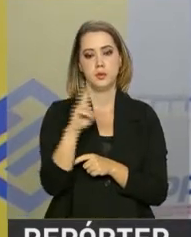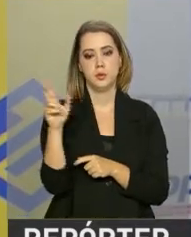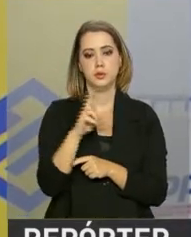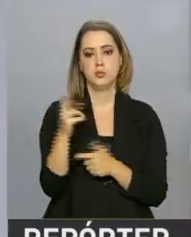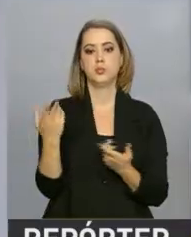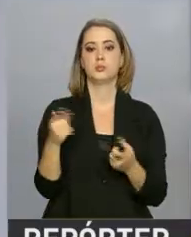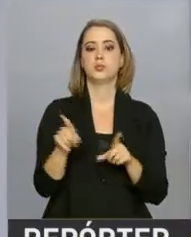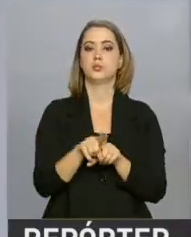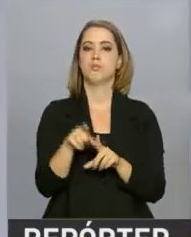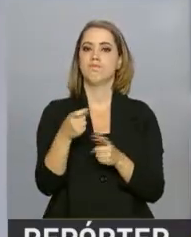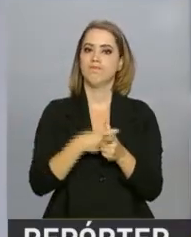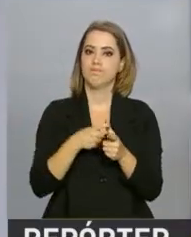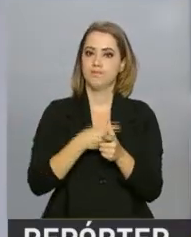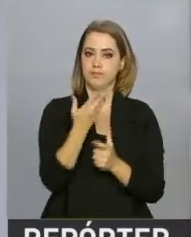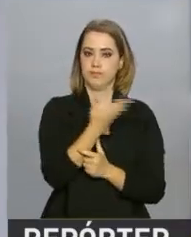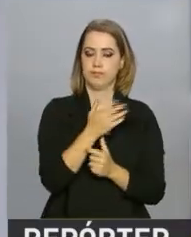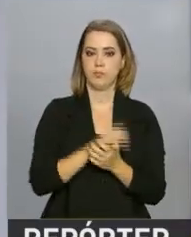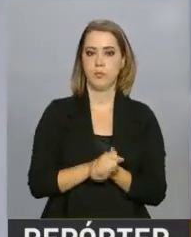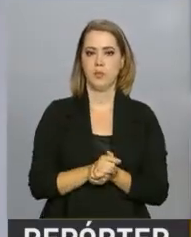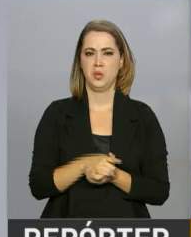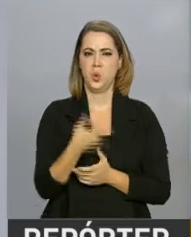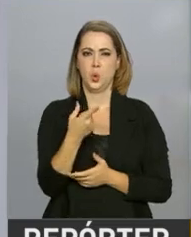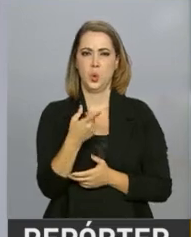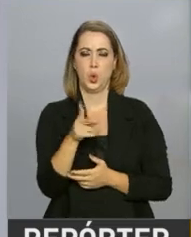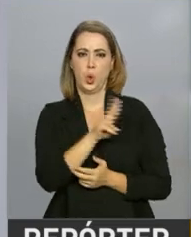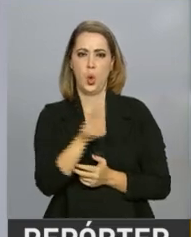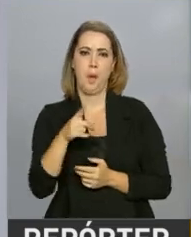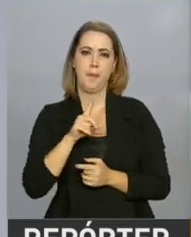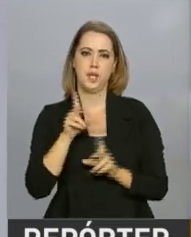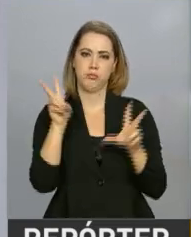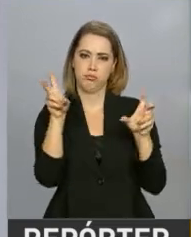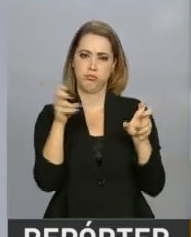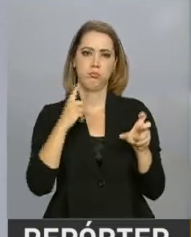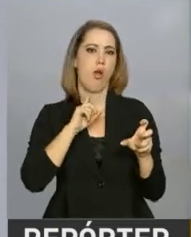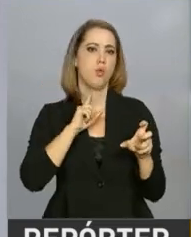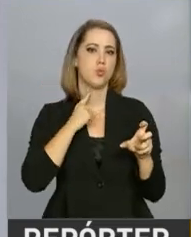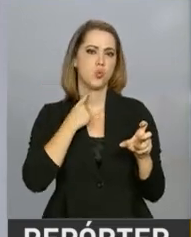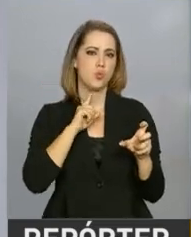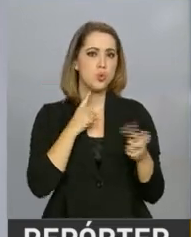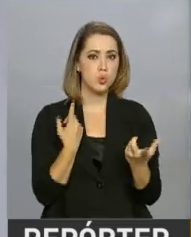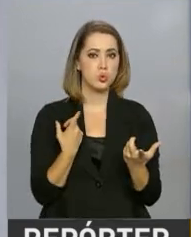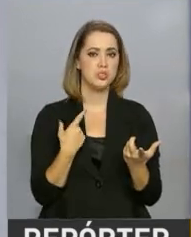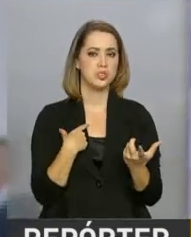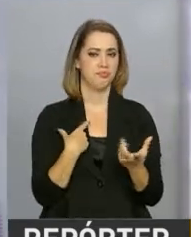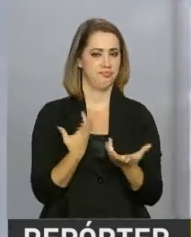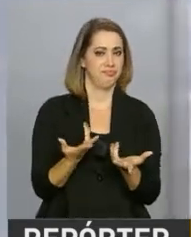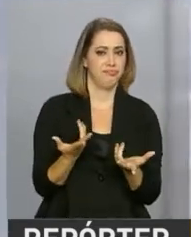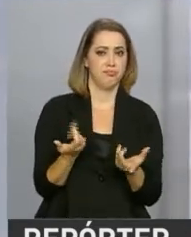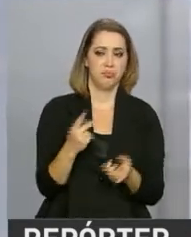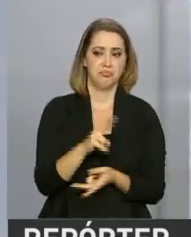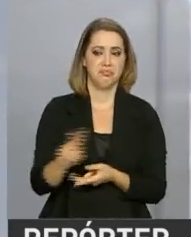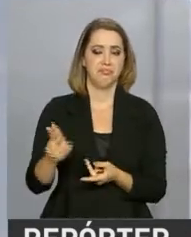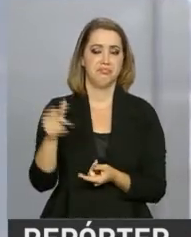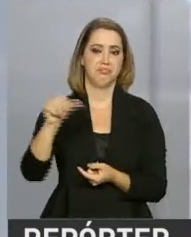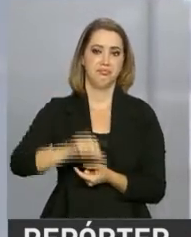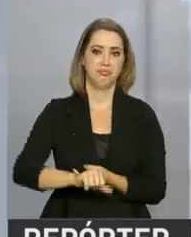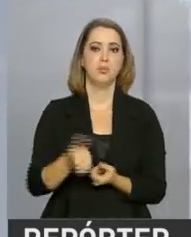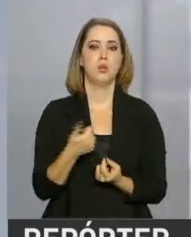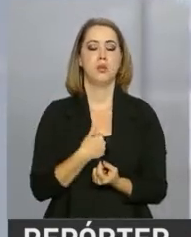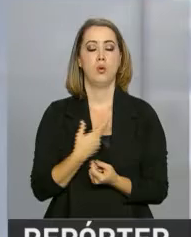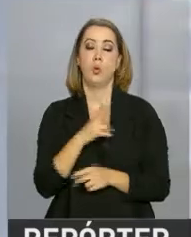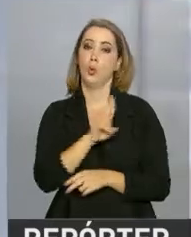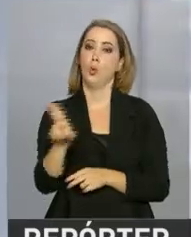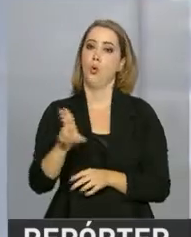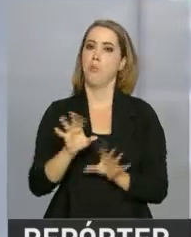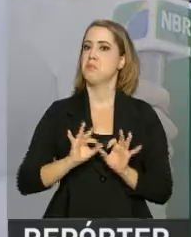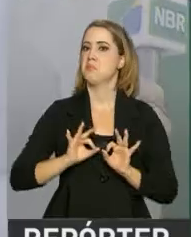vigilante acho que a partir do momento que surge o nome né foi num tem tem valor nenhum né você como você chega em qualquer